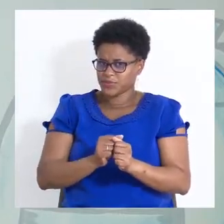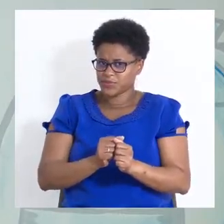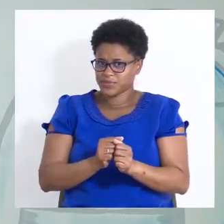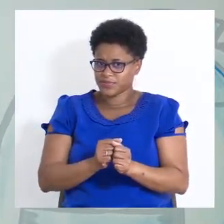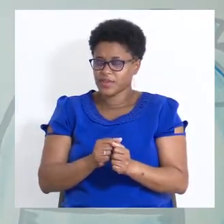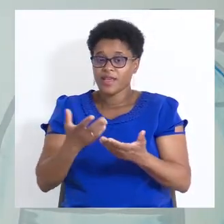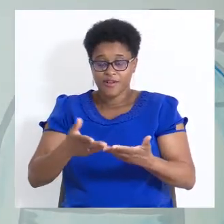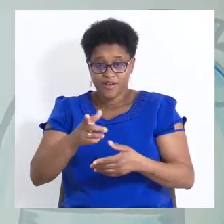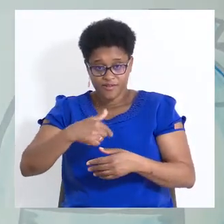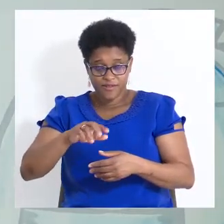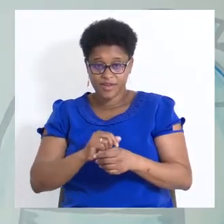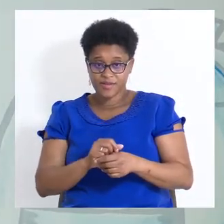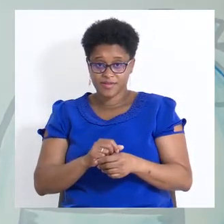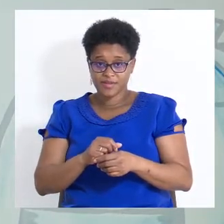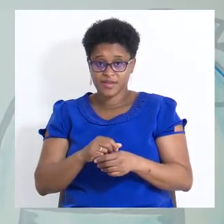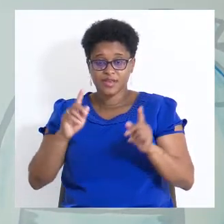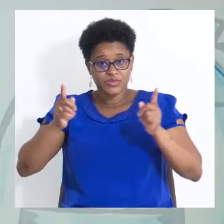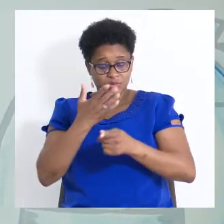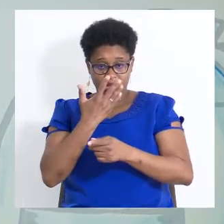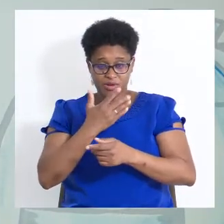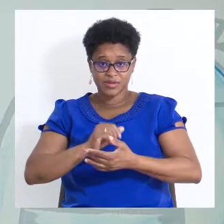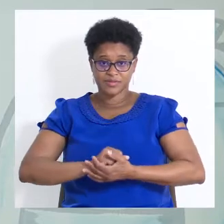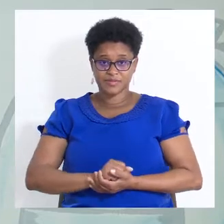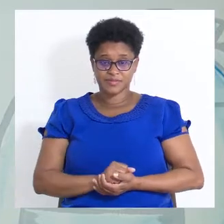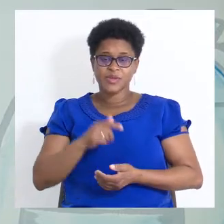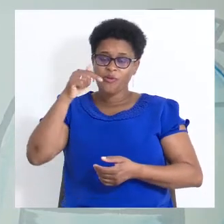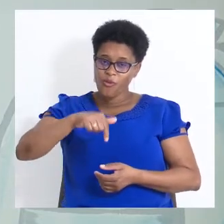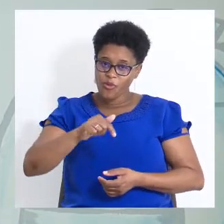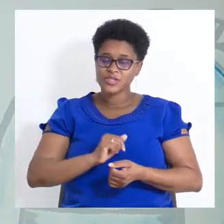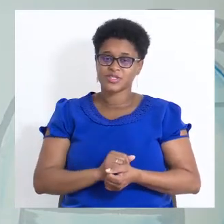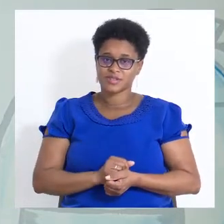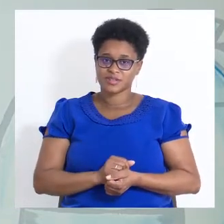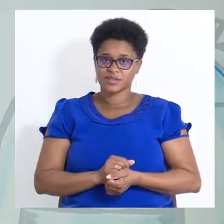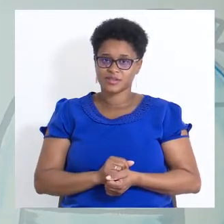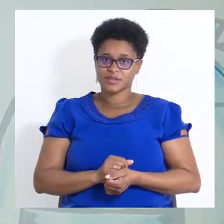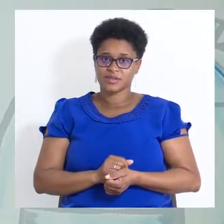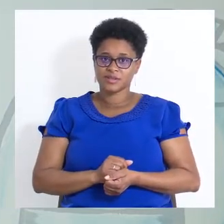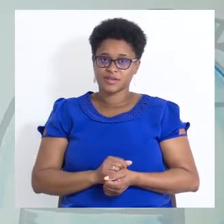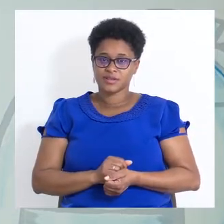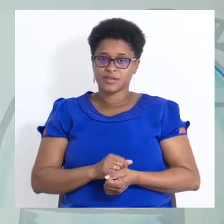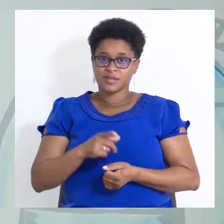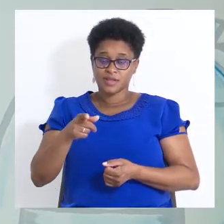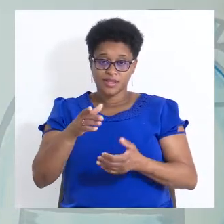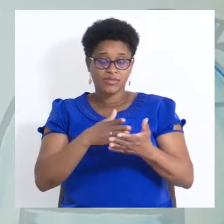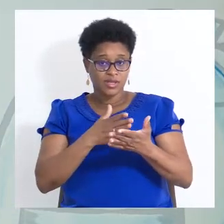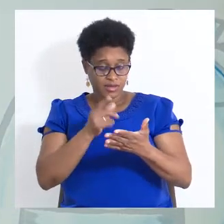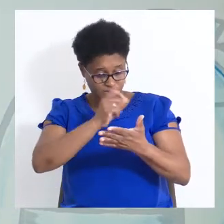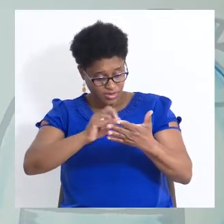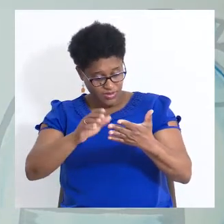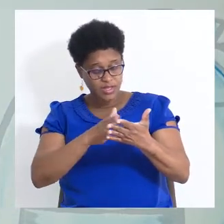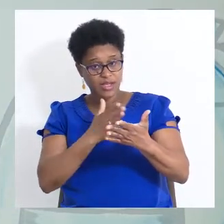rápida, que vamos agora à síntese da aula. Hoje, anotaste lá no